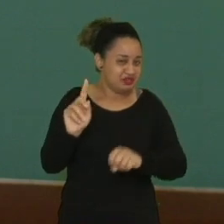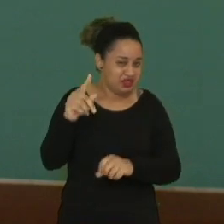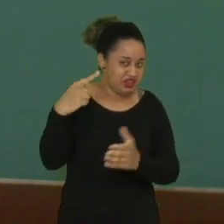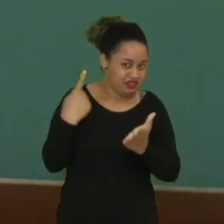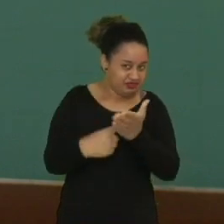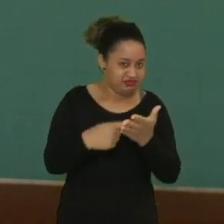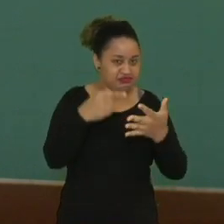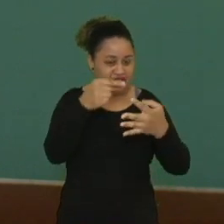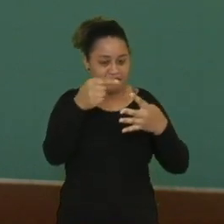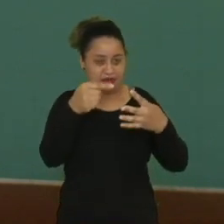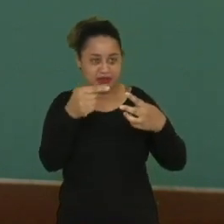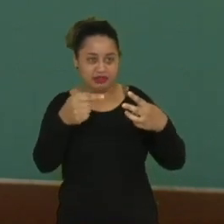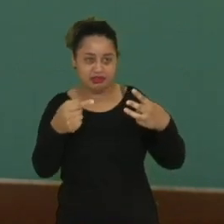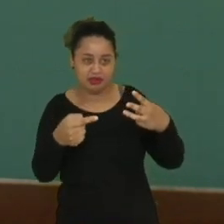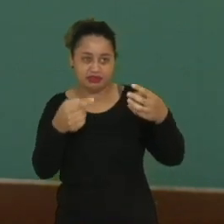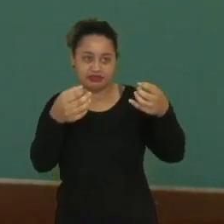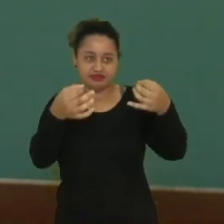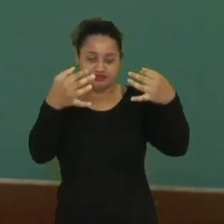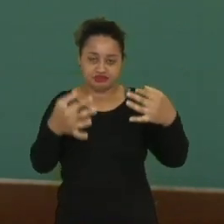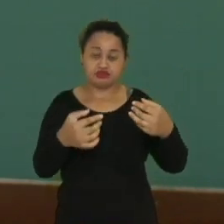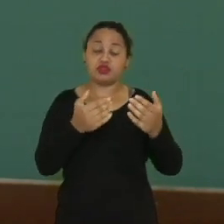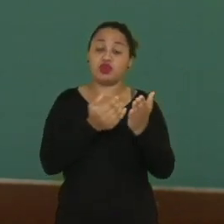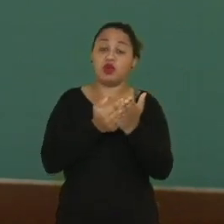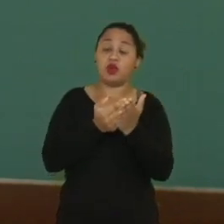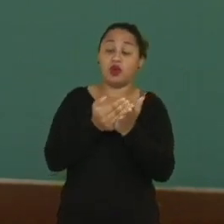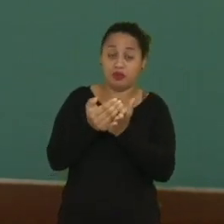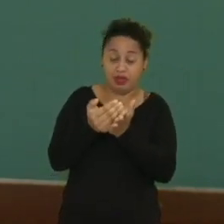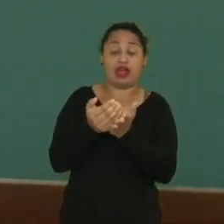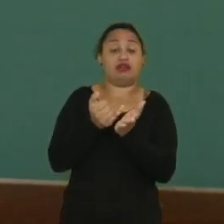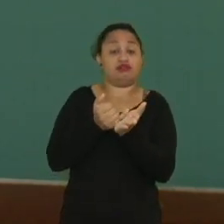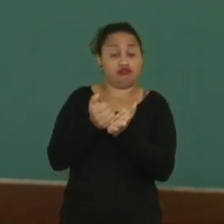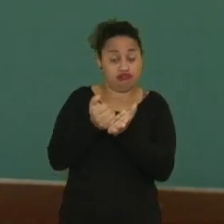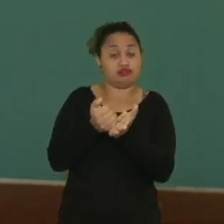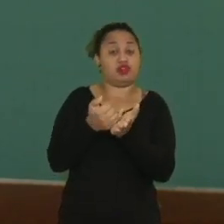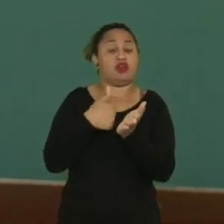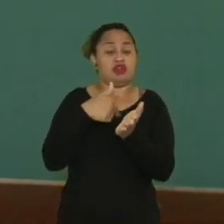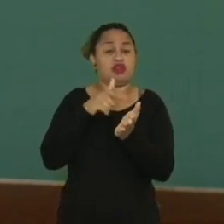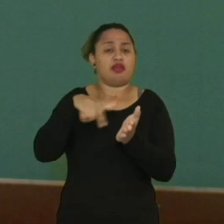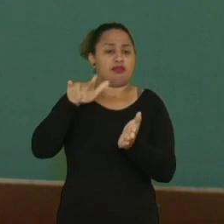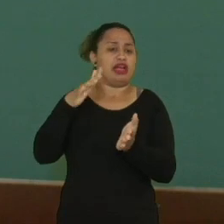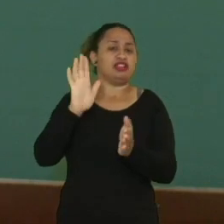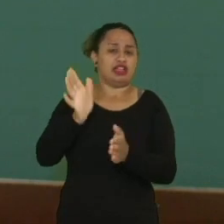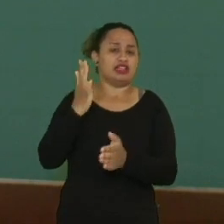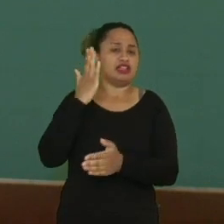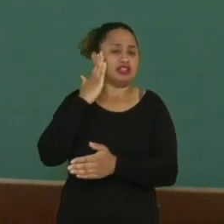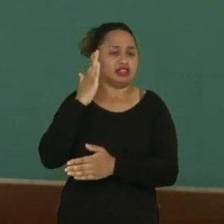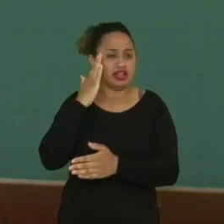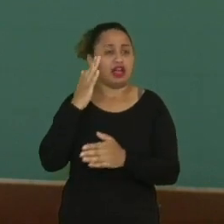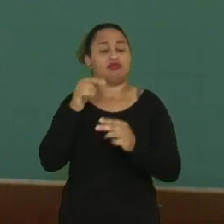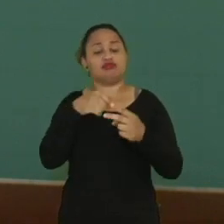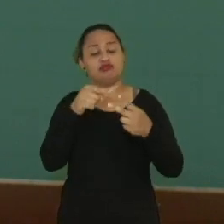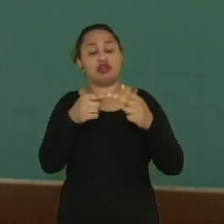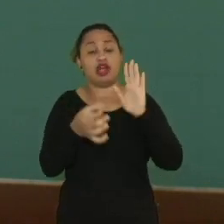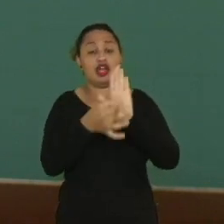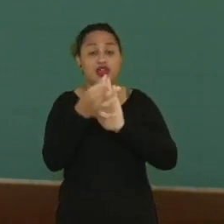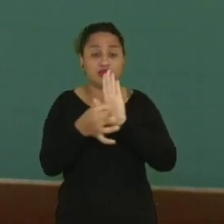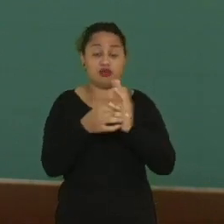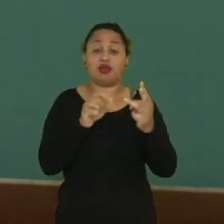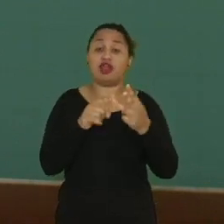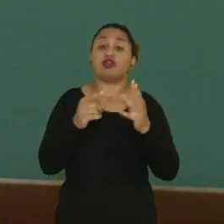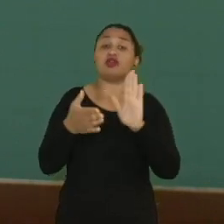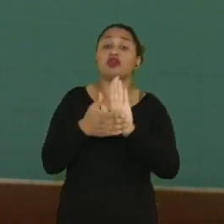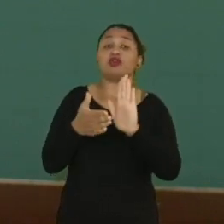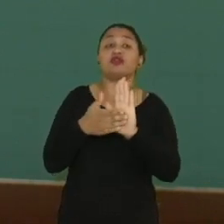Passo a passo. Inicia com o que é mais conhecido, desenvolve argumentando e propõe um desfecho.